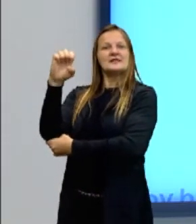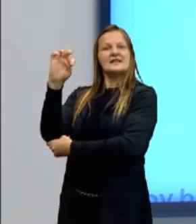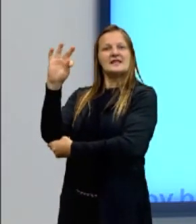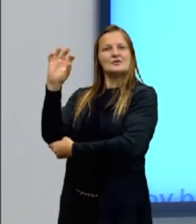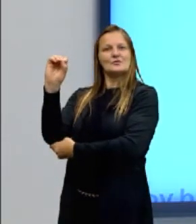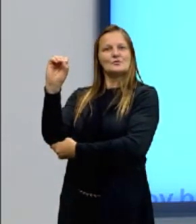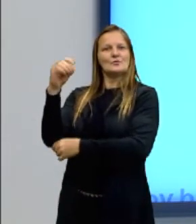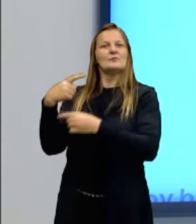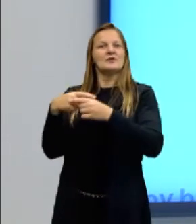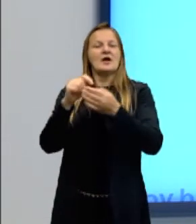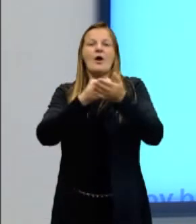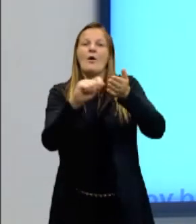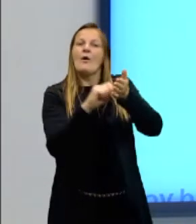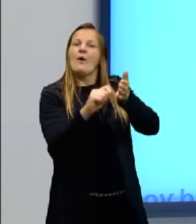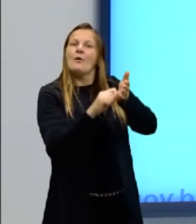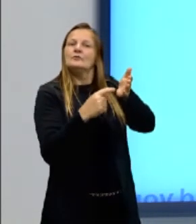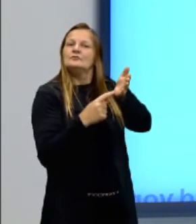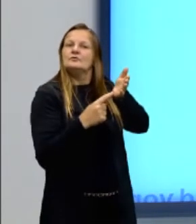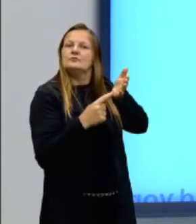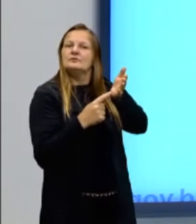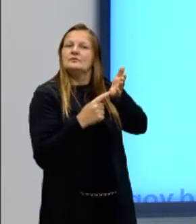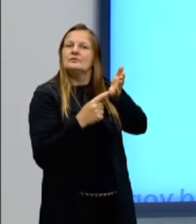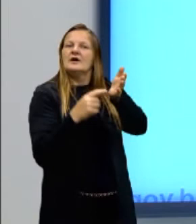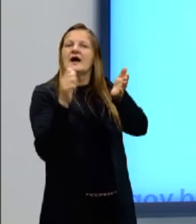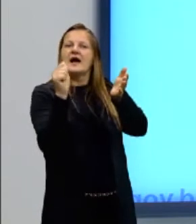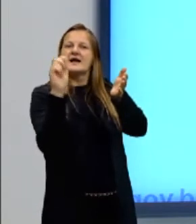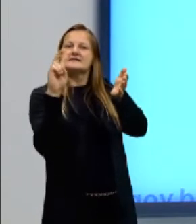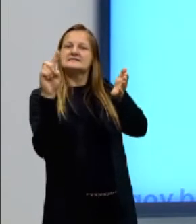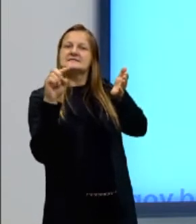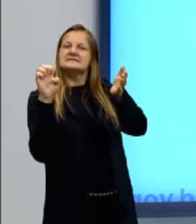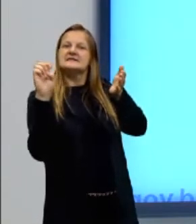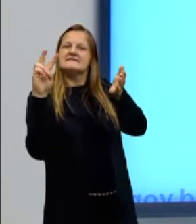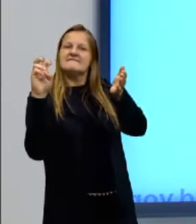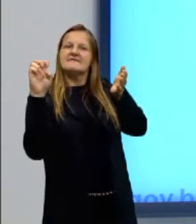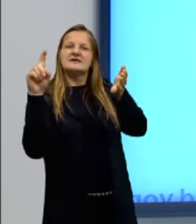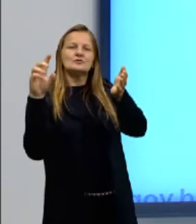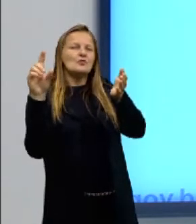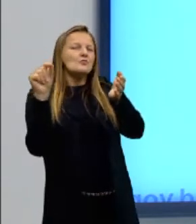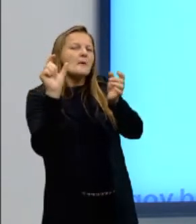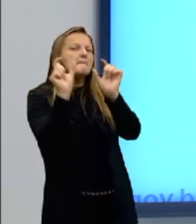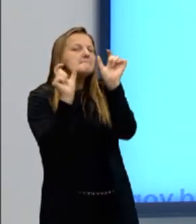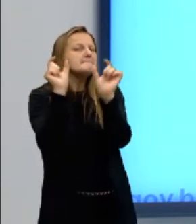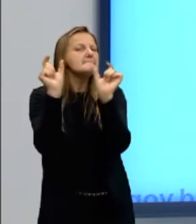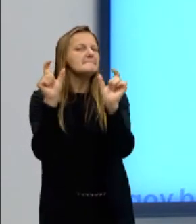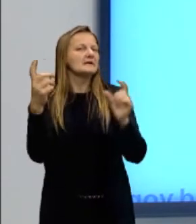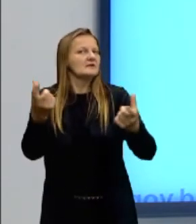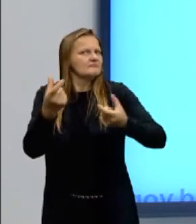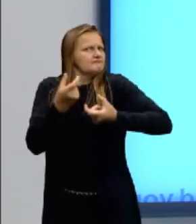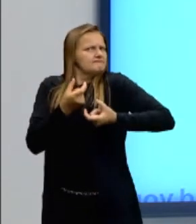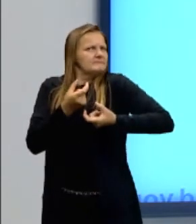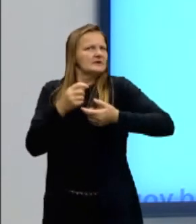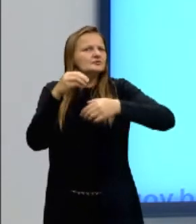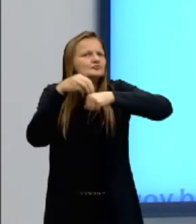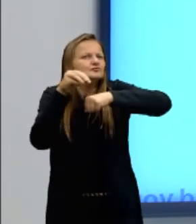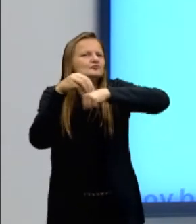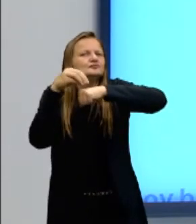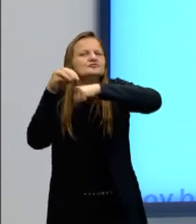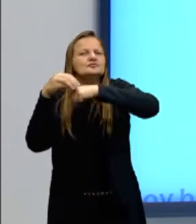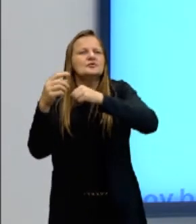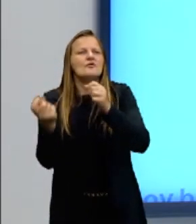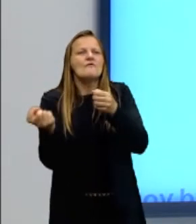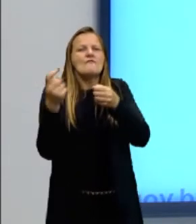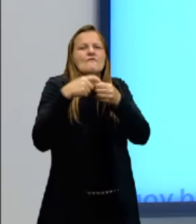precisa Olha o autor aqui embaixo ó Álvares de Azevedo E aí tenta cassar palavras que ele tá dizendo